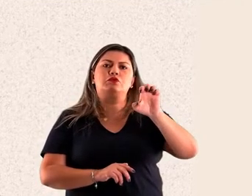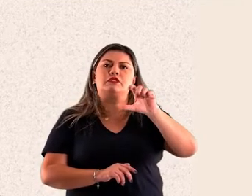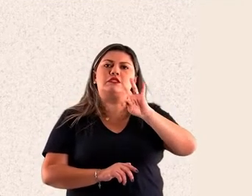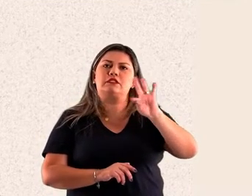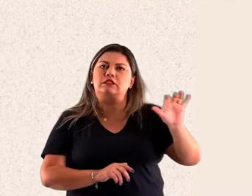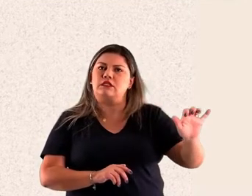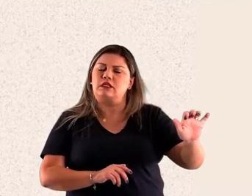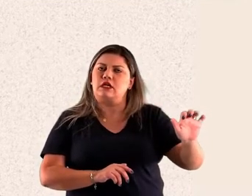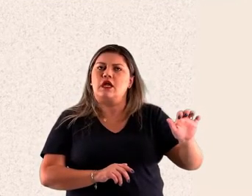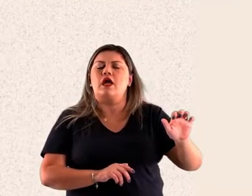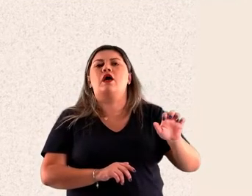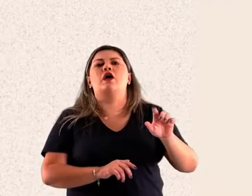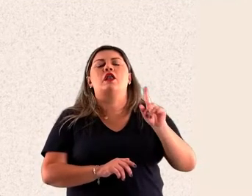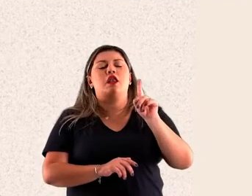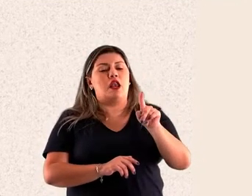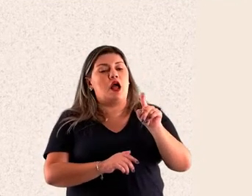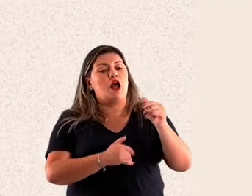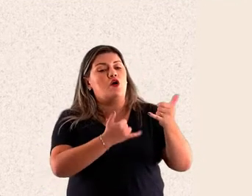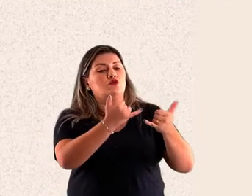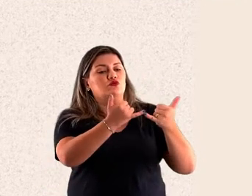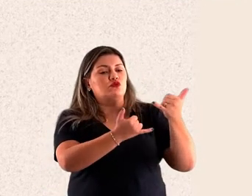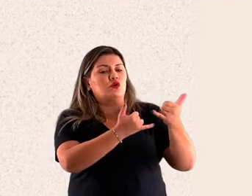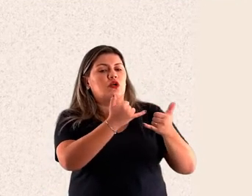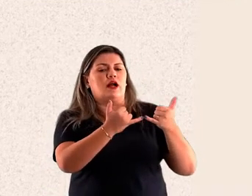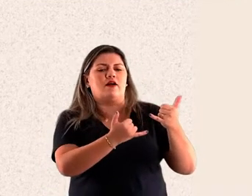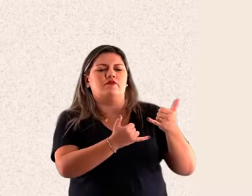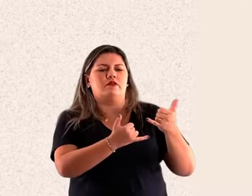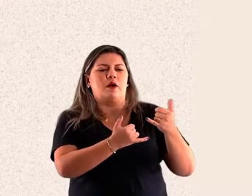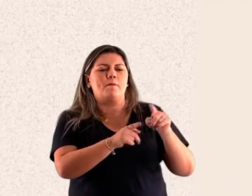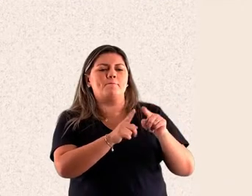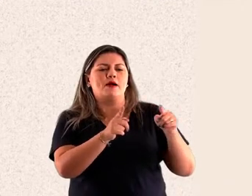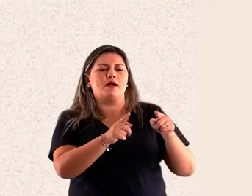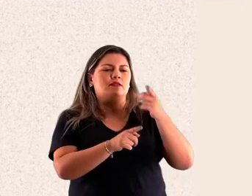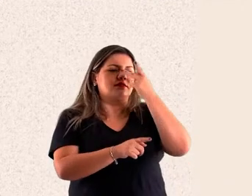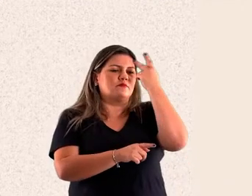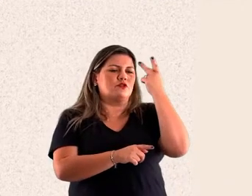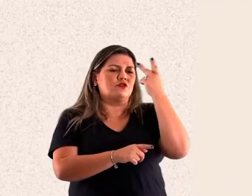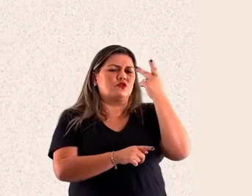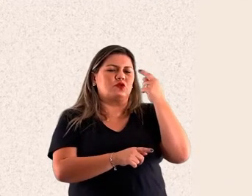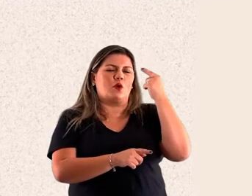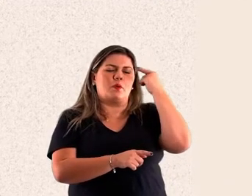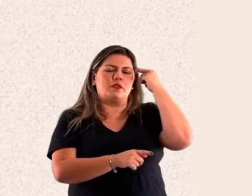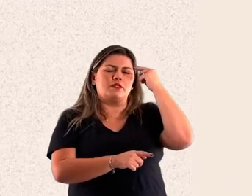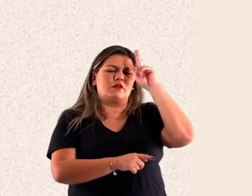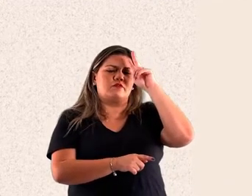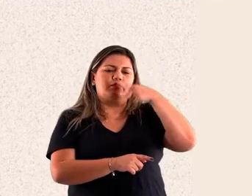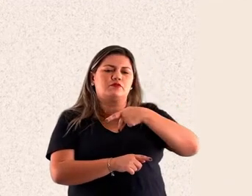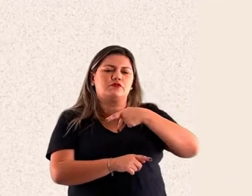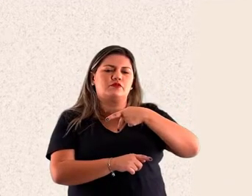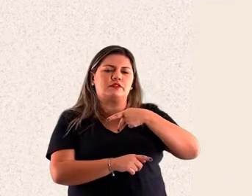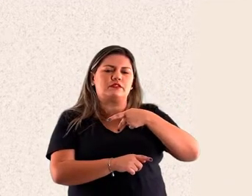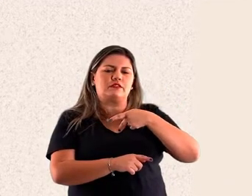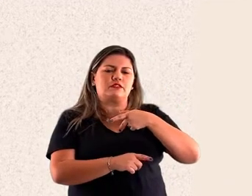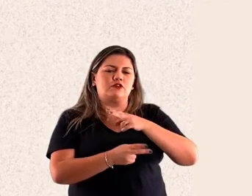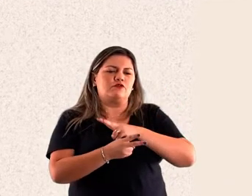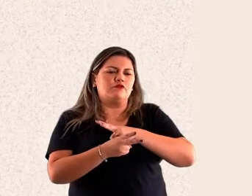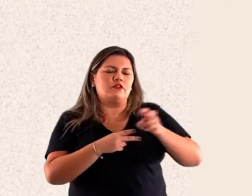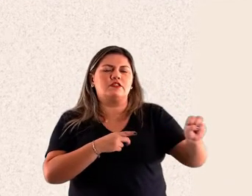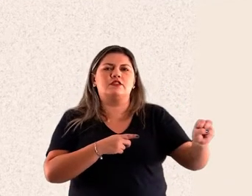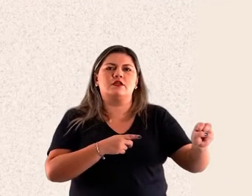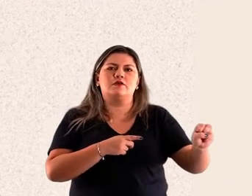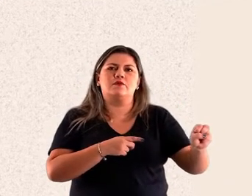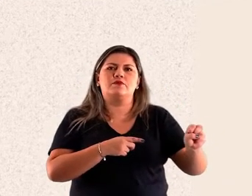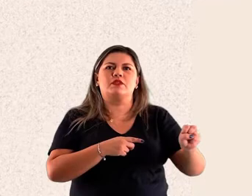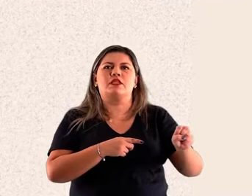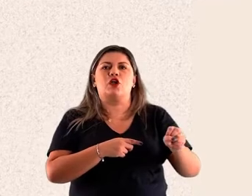Ideia dois terços jogava de forma bastante egoísta quando eles falaram hoje nós vamos jogar o jogo da Comunidade